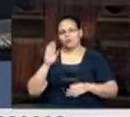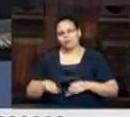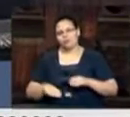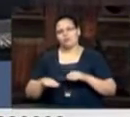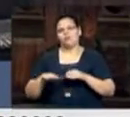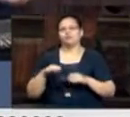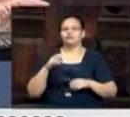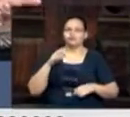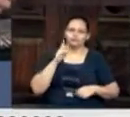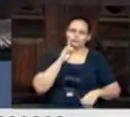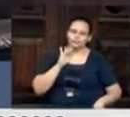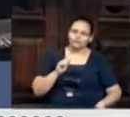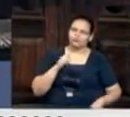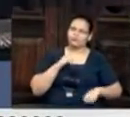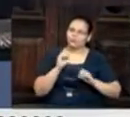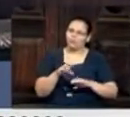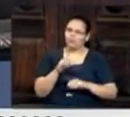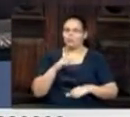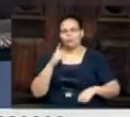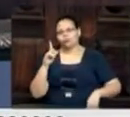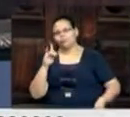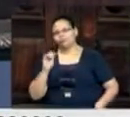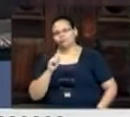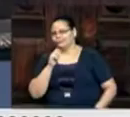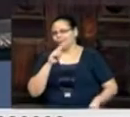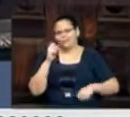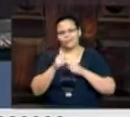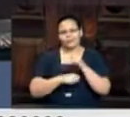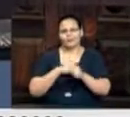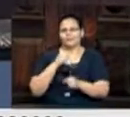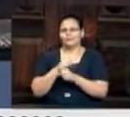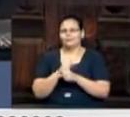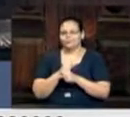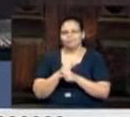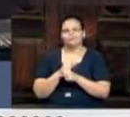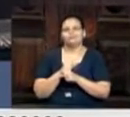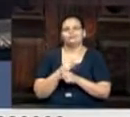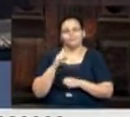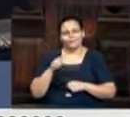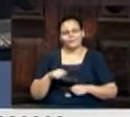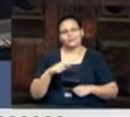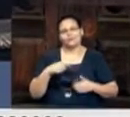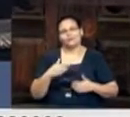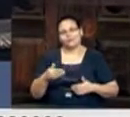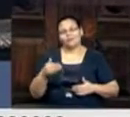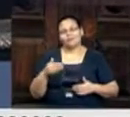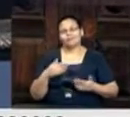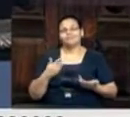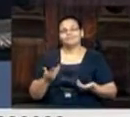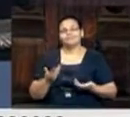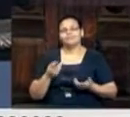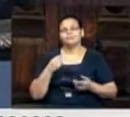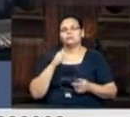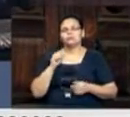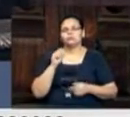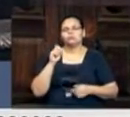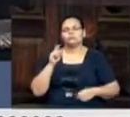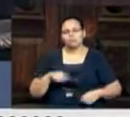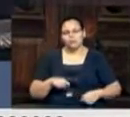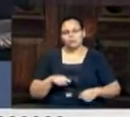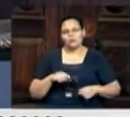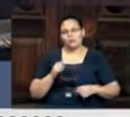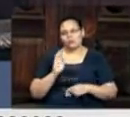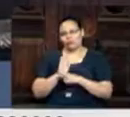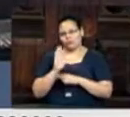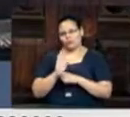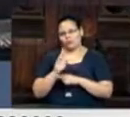um dia sim, outro dia não funciona, e o ano letivo vai sendo contabilizado. E aí nós manifestamos ao defensor e a